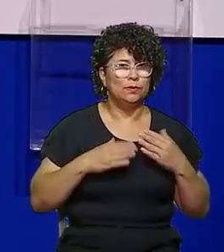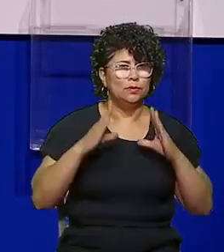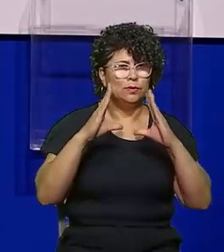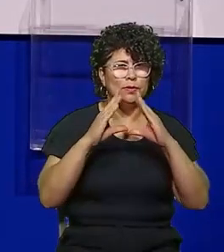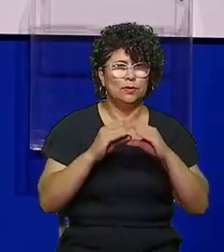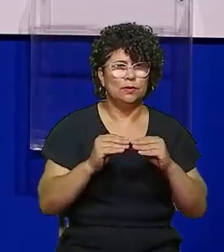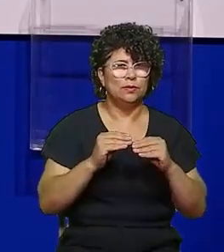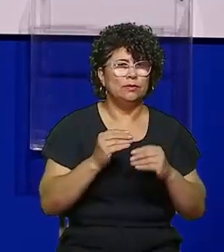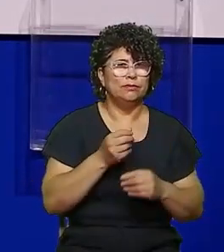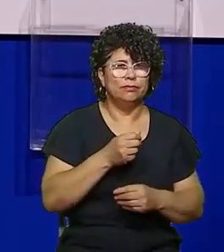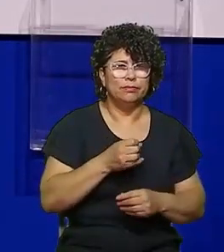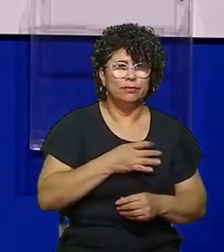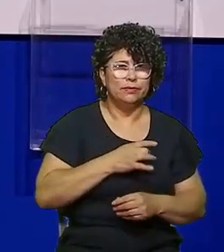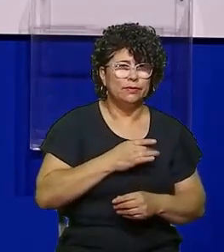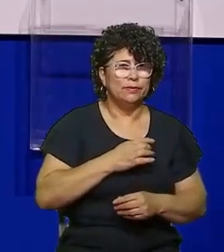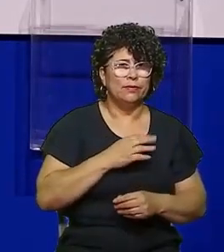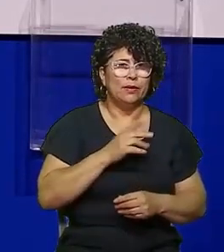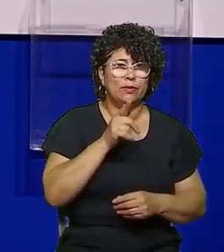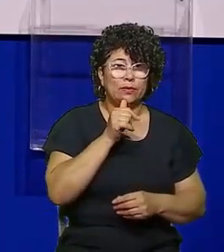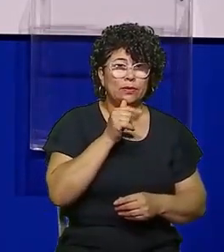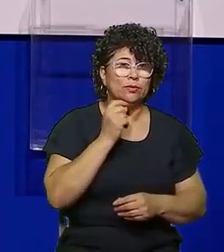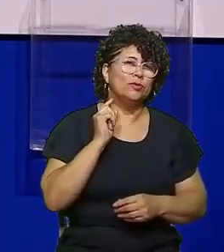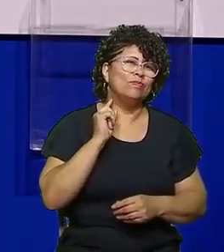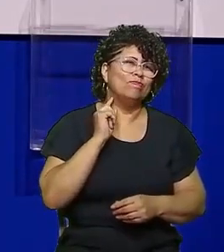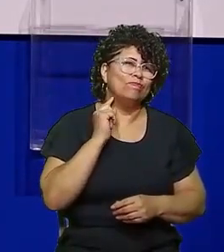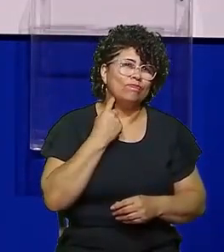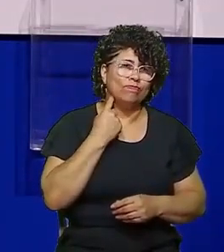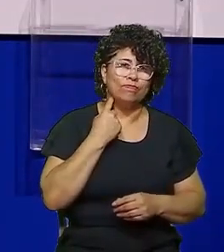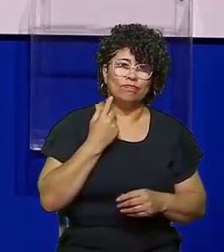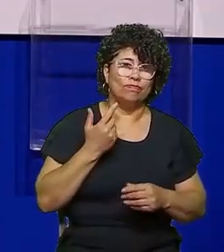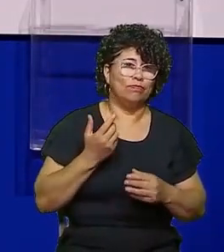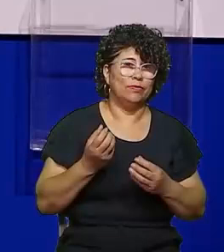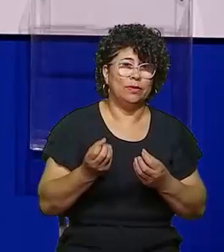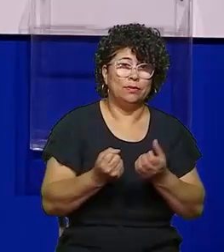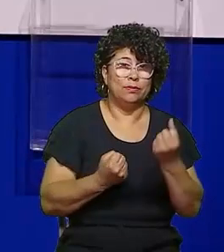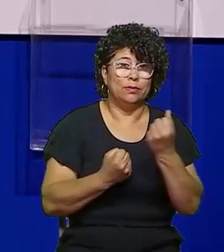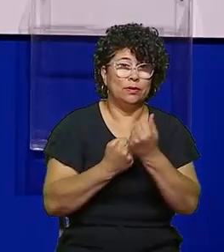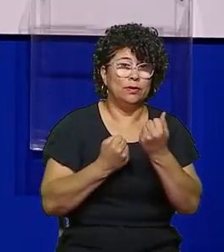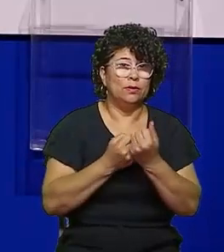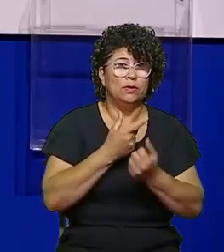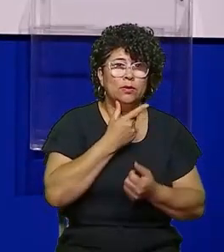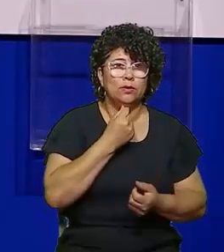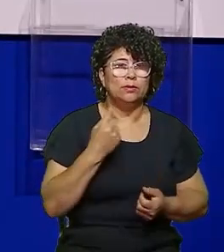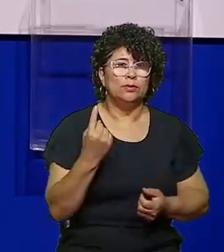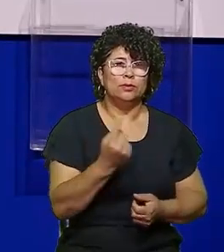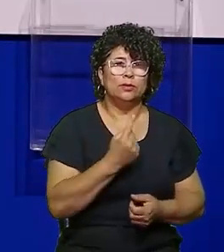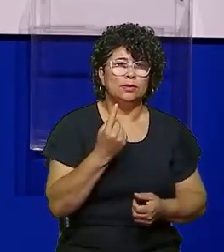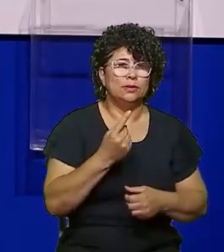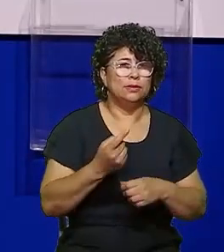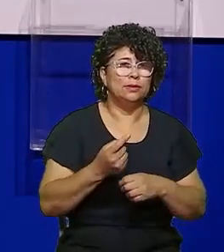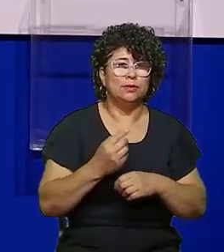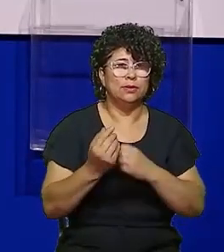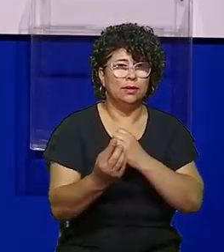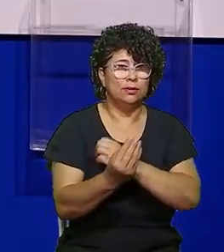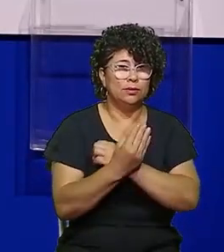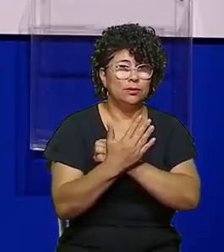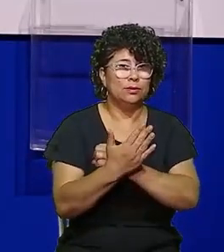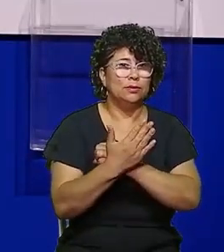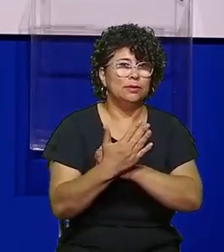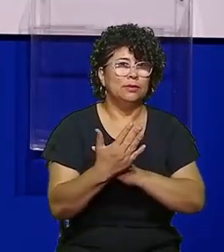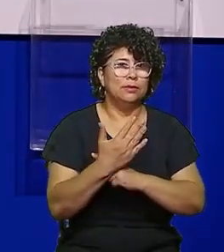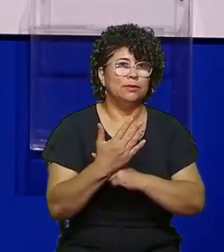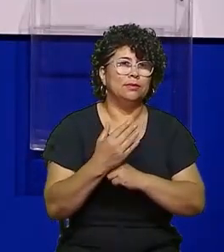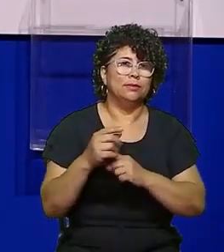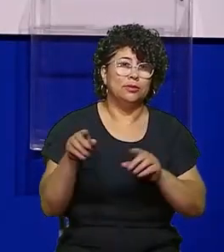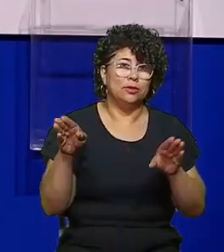poluídas, muletas do homem só. Ajudai-nos, lentos poderes do láudano, até a